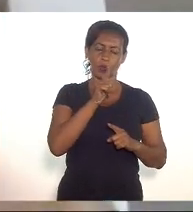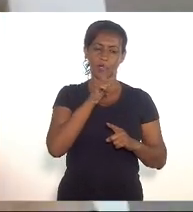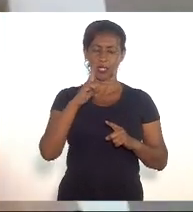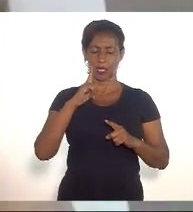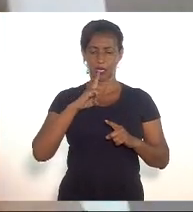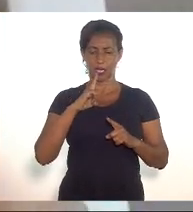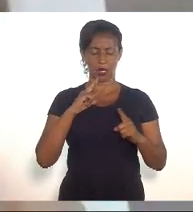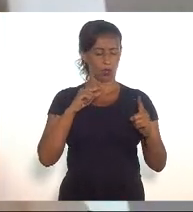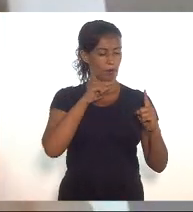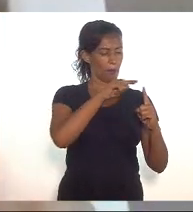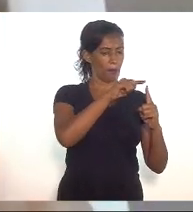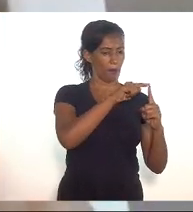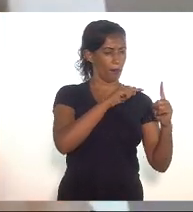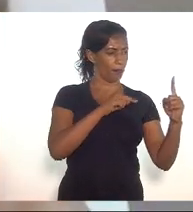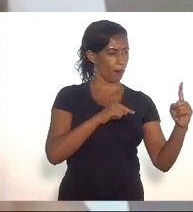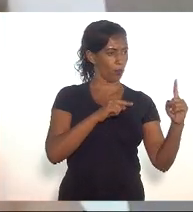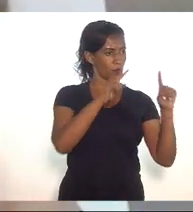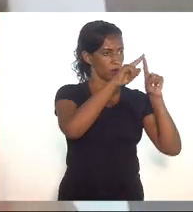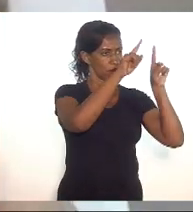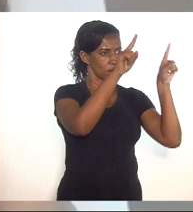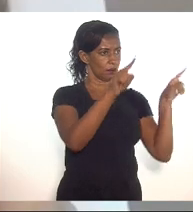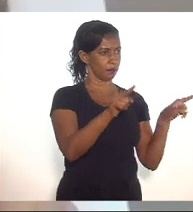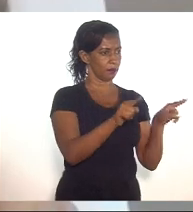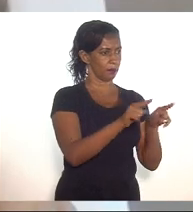ponta, esse painel,